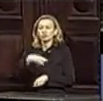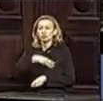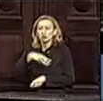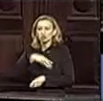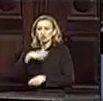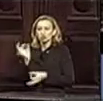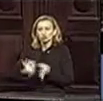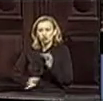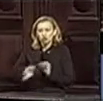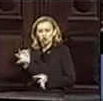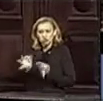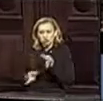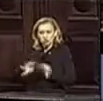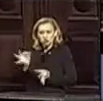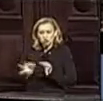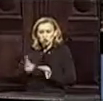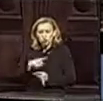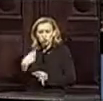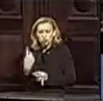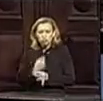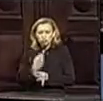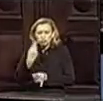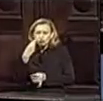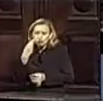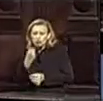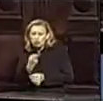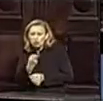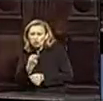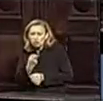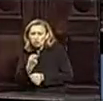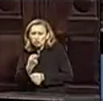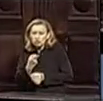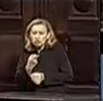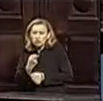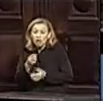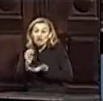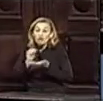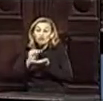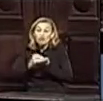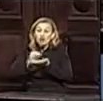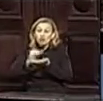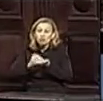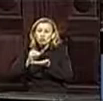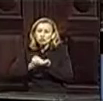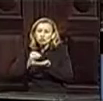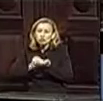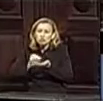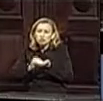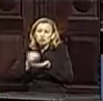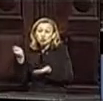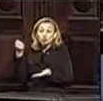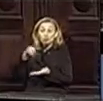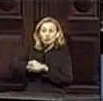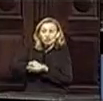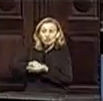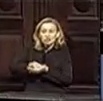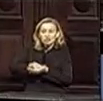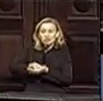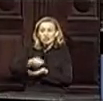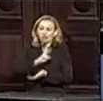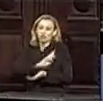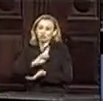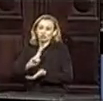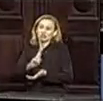da Justiça, nós vemos a completa desarticulação, o não cumprimento das